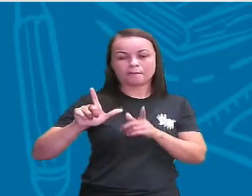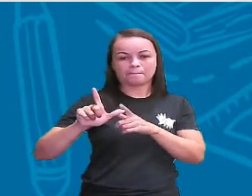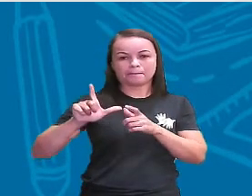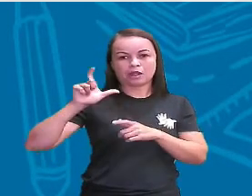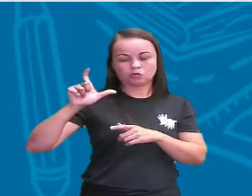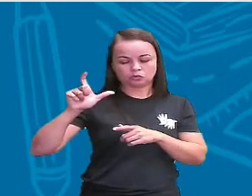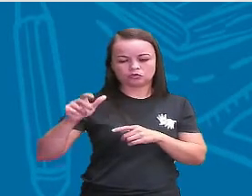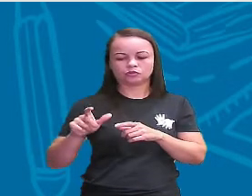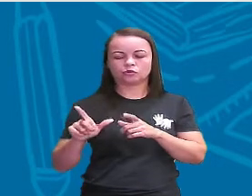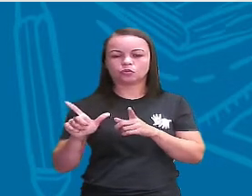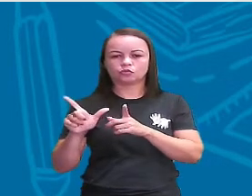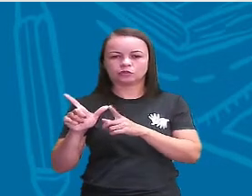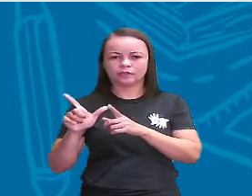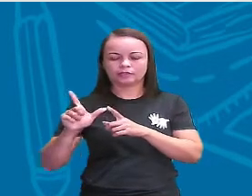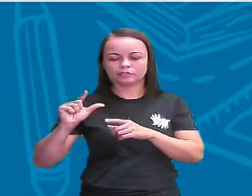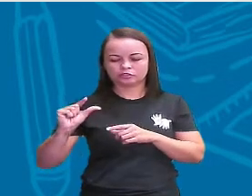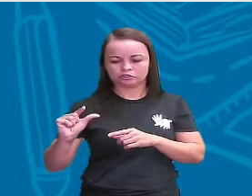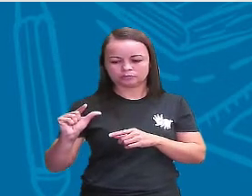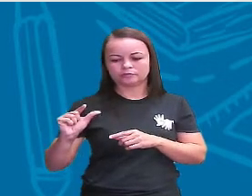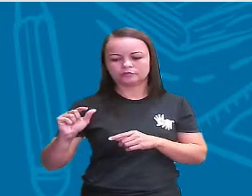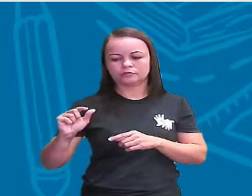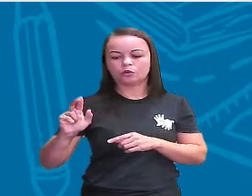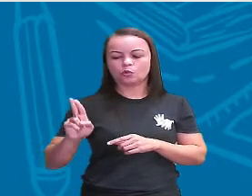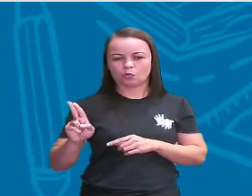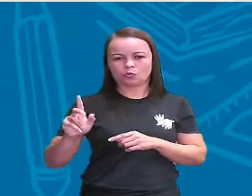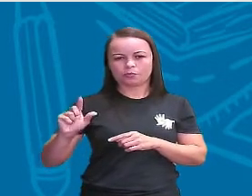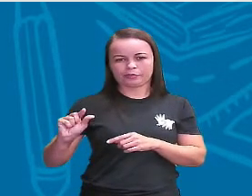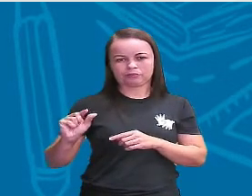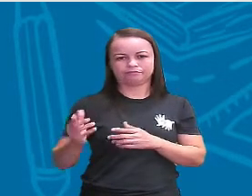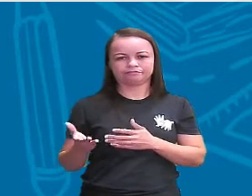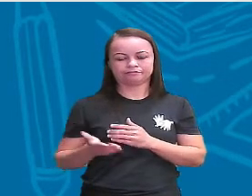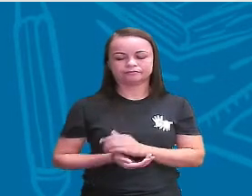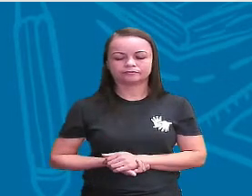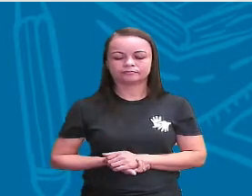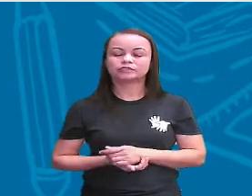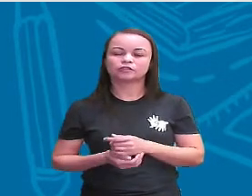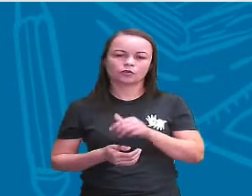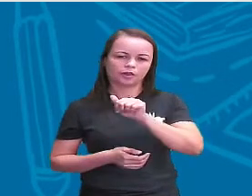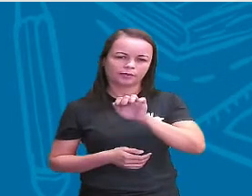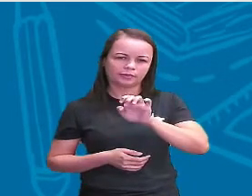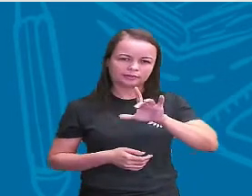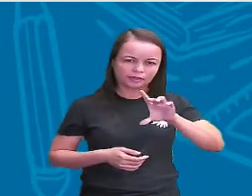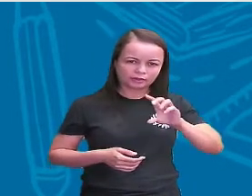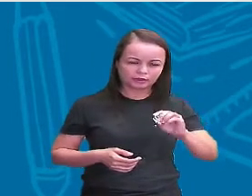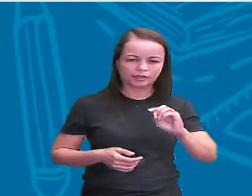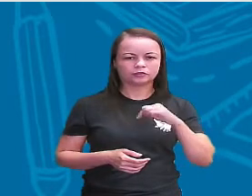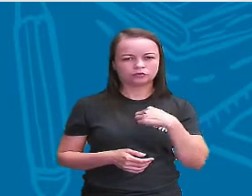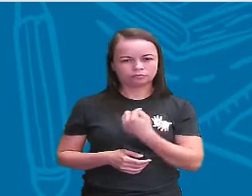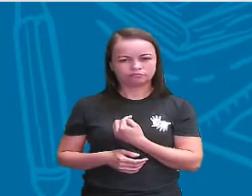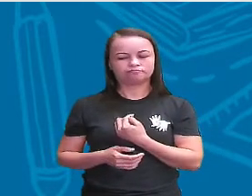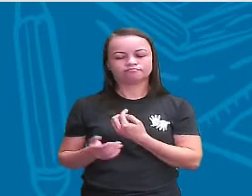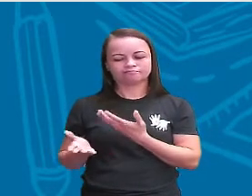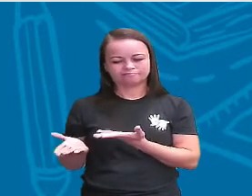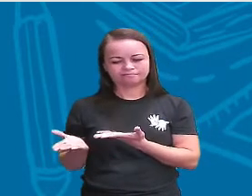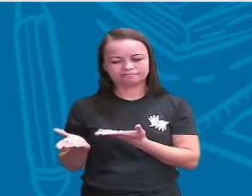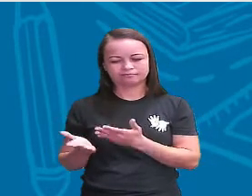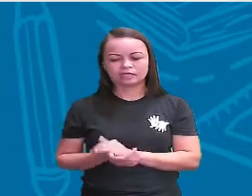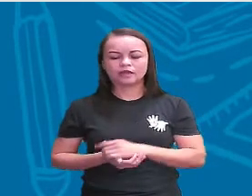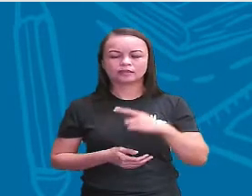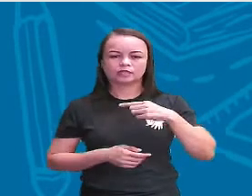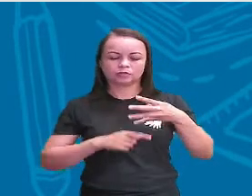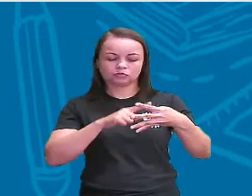cursivo. Estão vendo? Pronto, são as letras do nosso alfabeto. Percebam que temos aí, ó, quatro